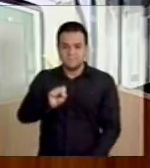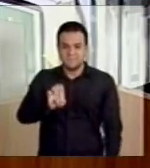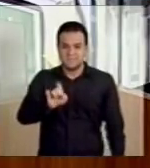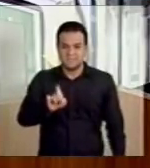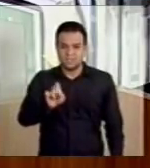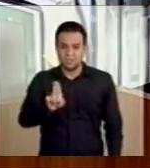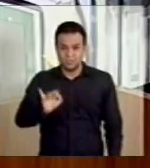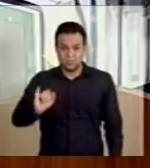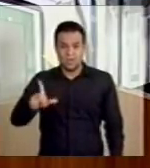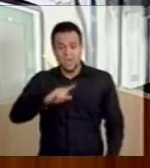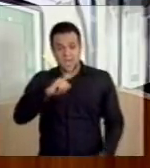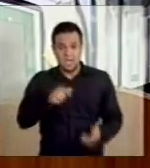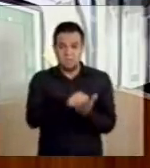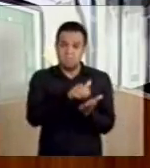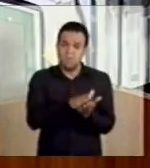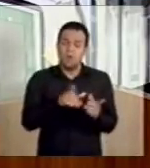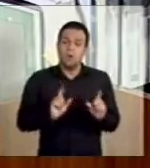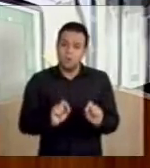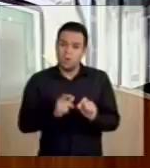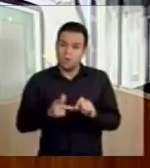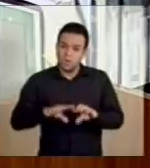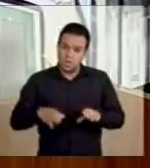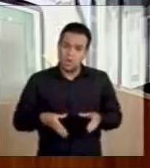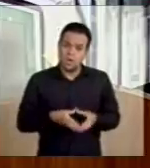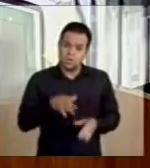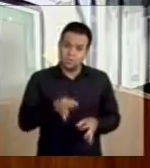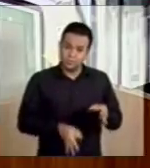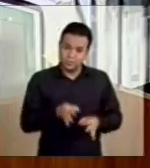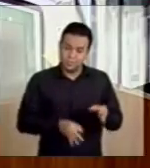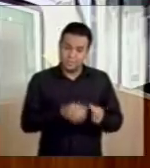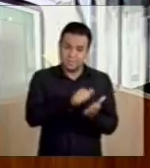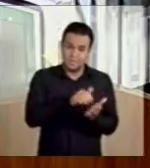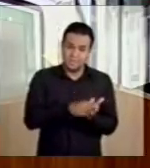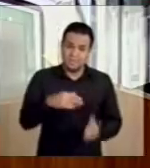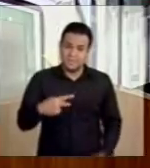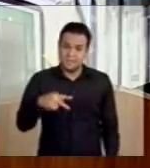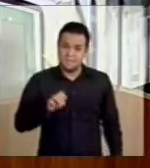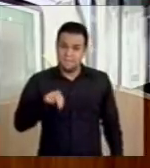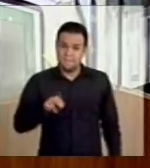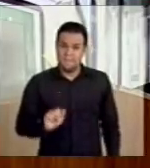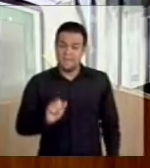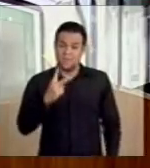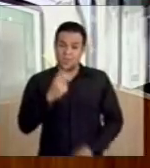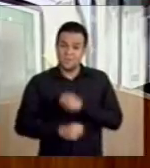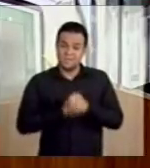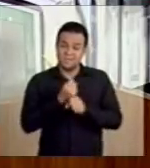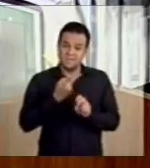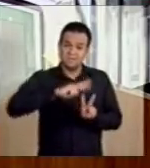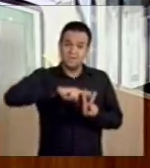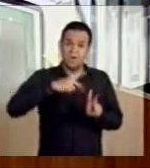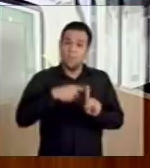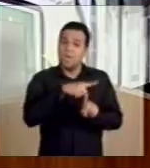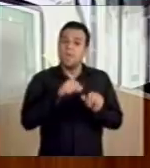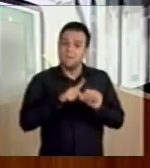foi condenada pela magistratura de primeiro grau à pena de 2 anos de reclusão pela prática